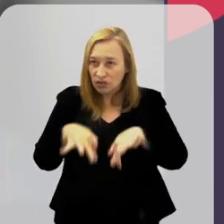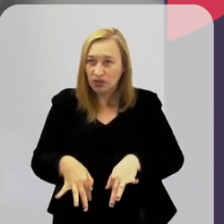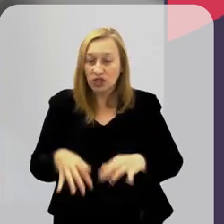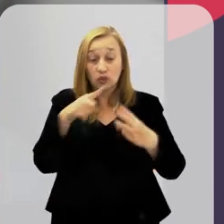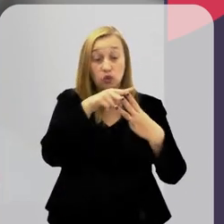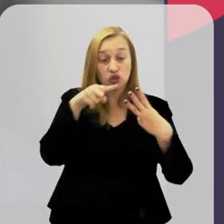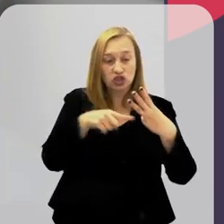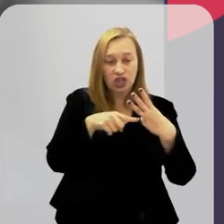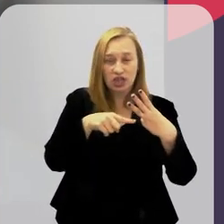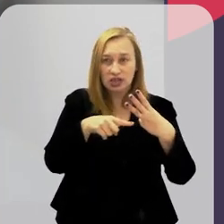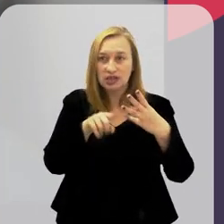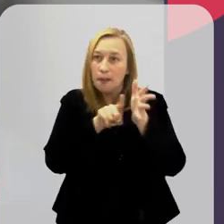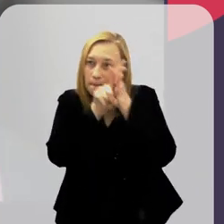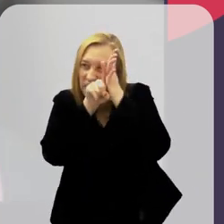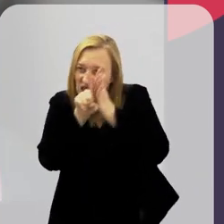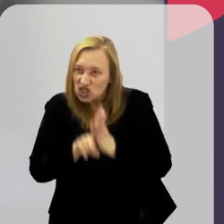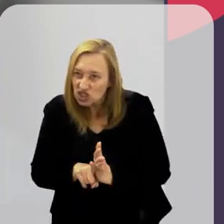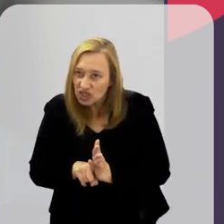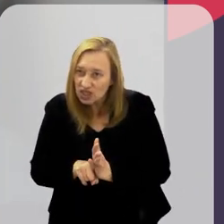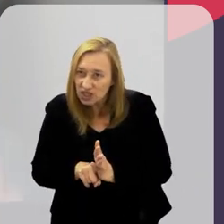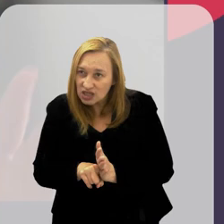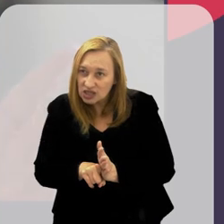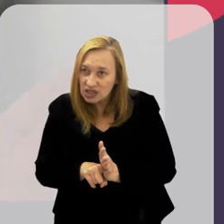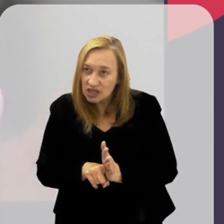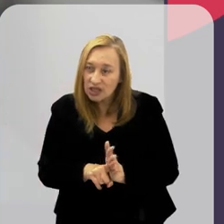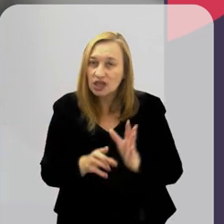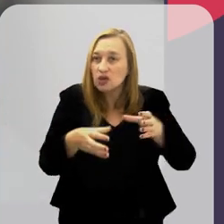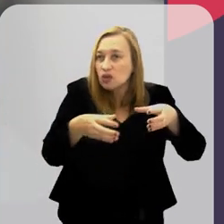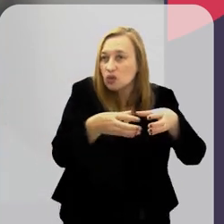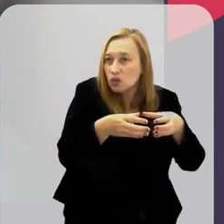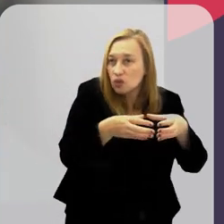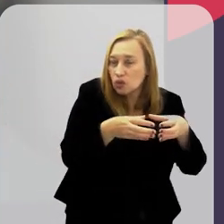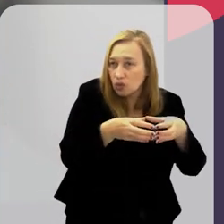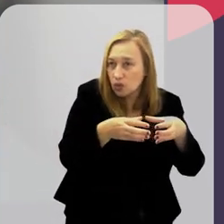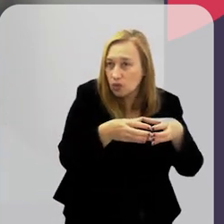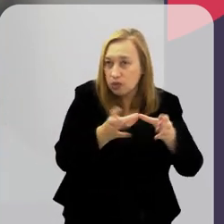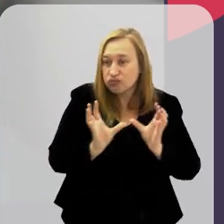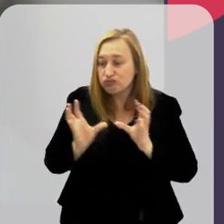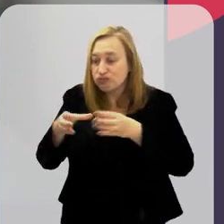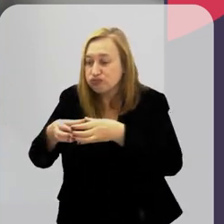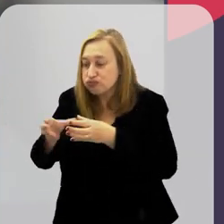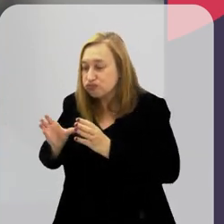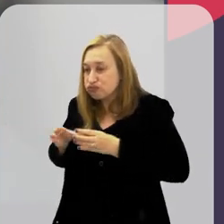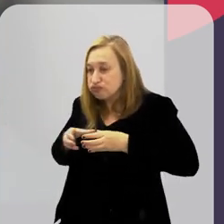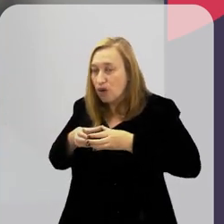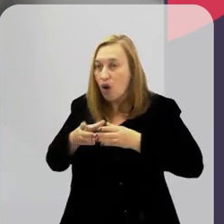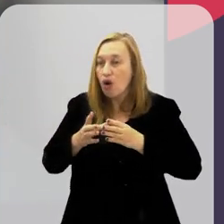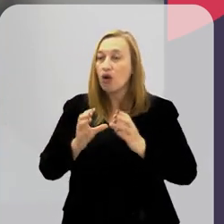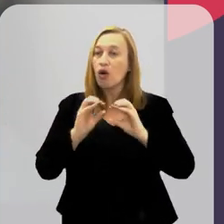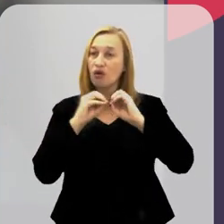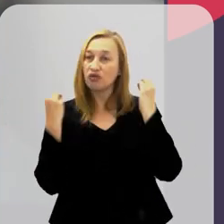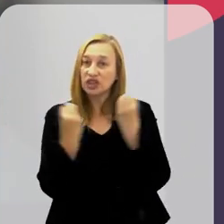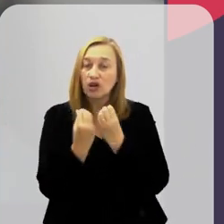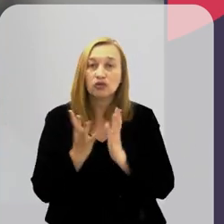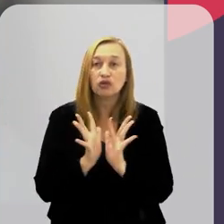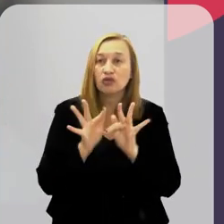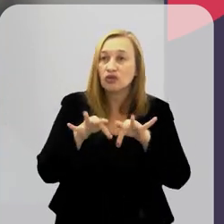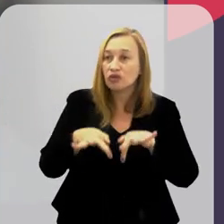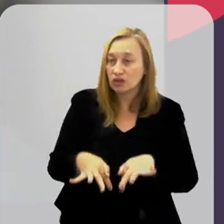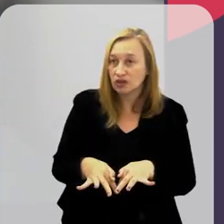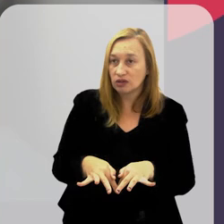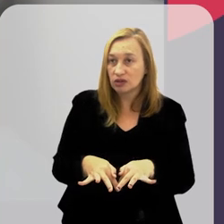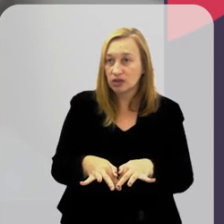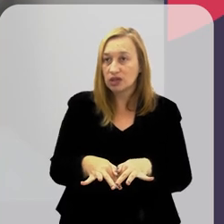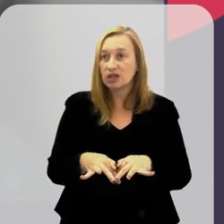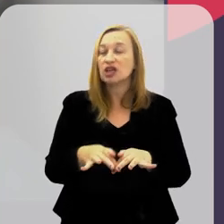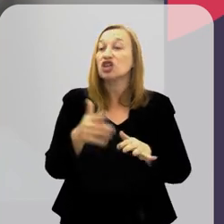permaneceram, participaram das 3 escalas que foram aplicadas, né, que a gente aplicou para a seleção, ao final das oficinas, e depois no